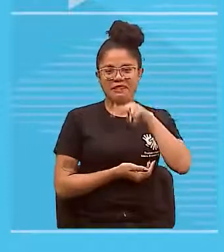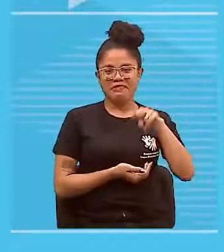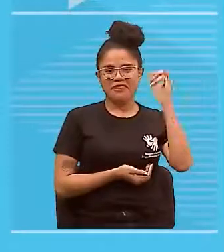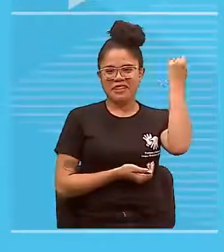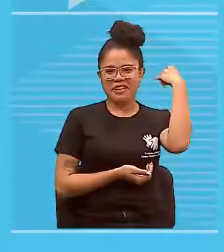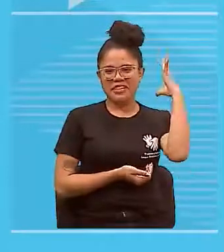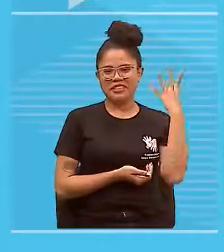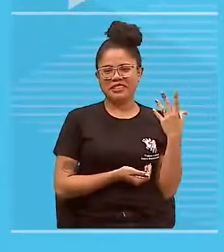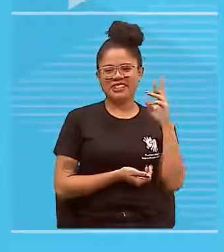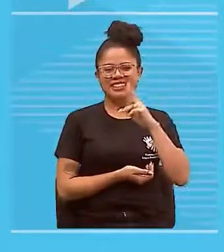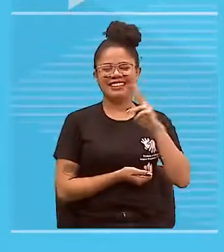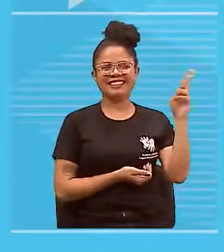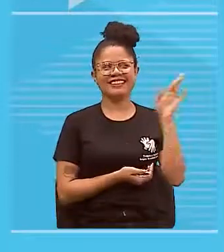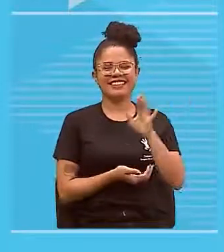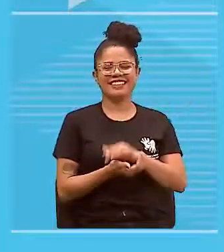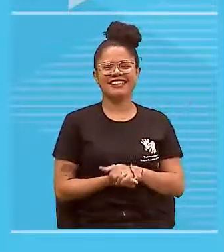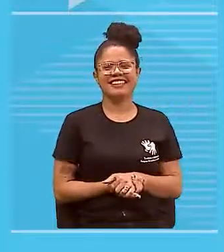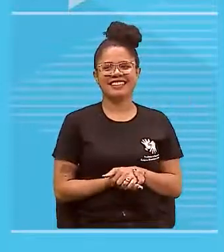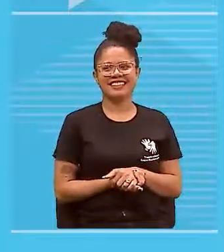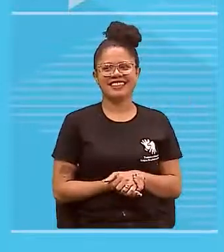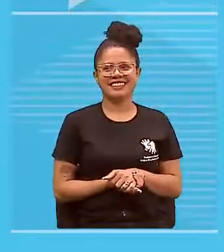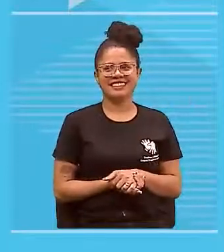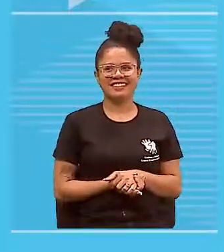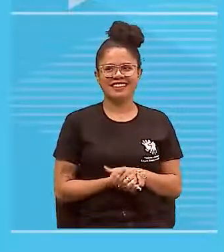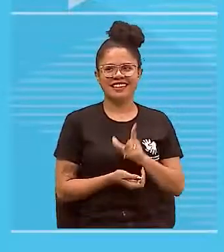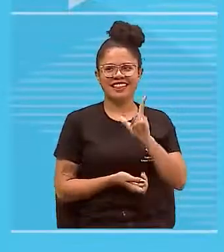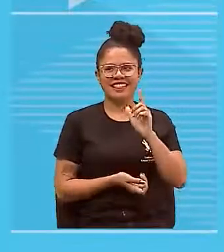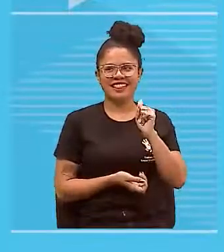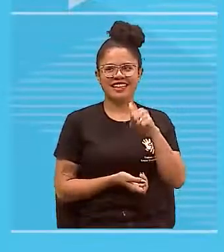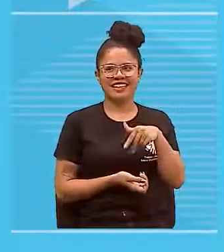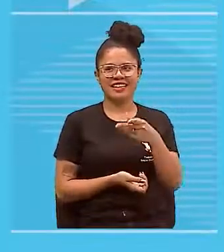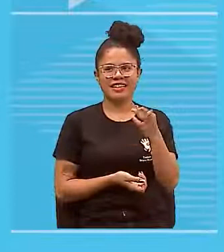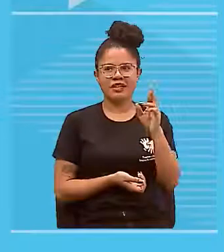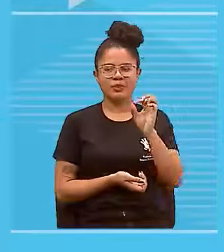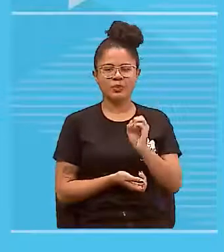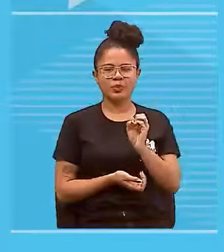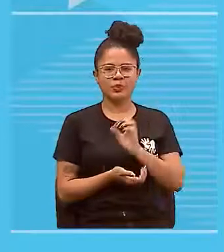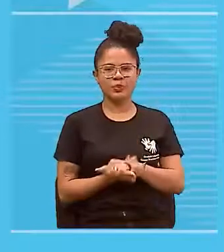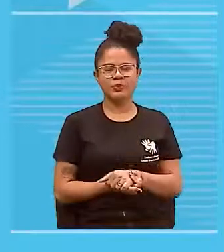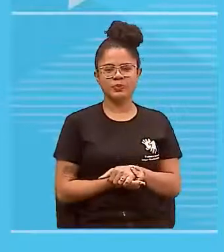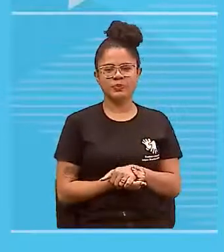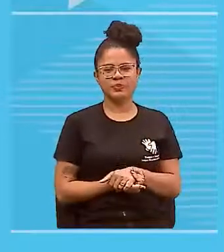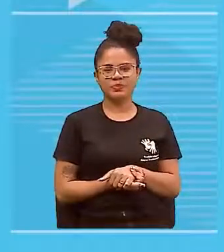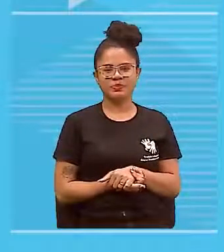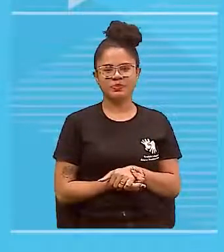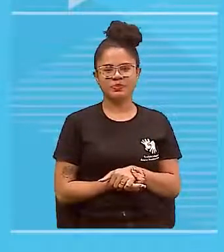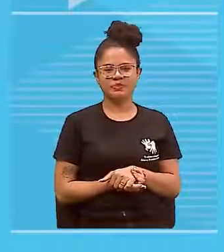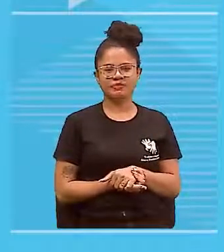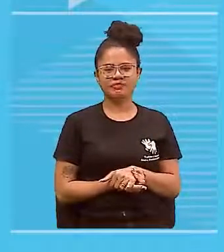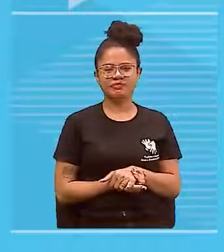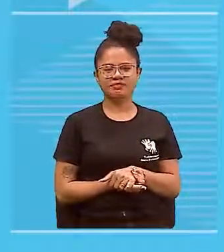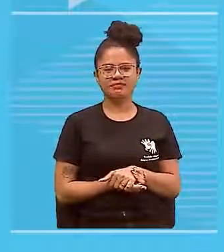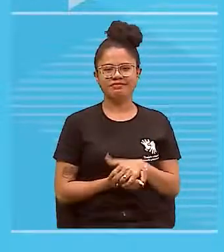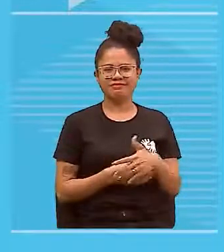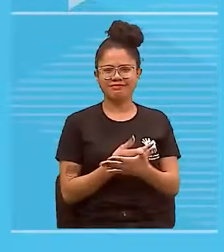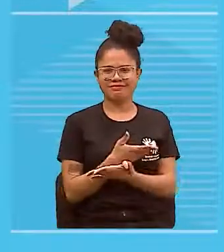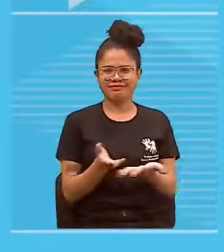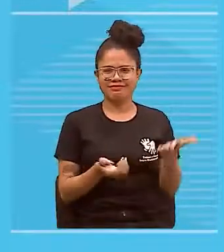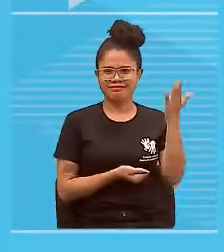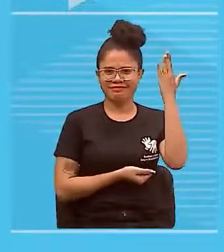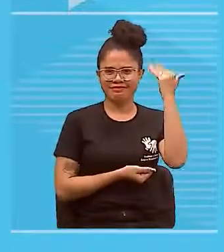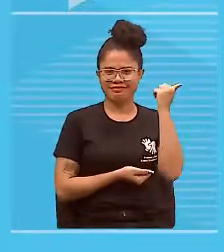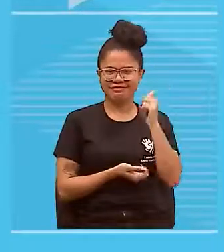respondeu ali Leandro né Vamos lá Daniel vocês sabem